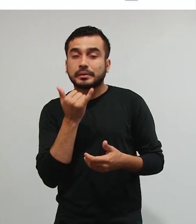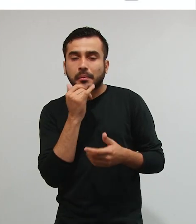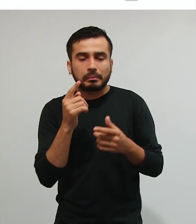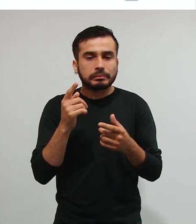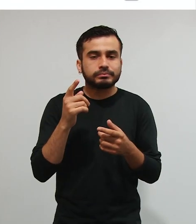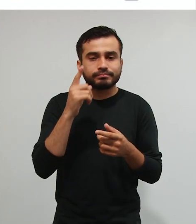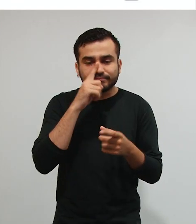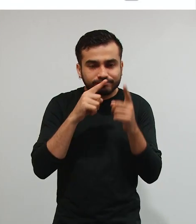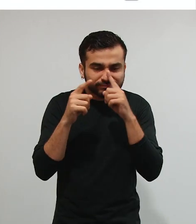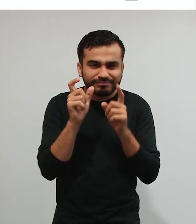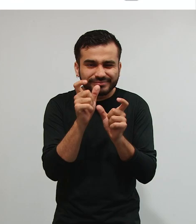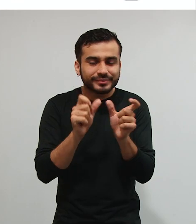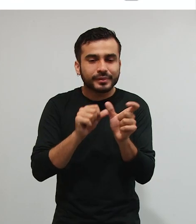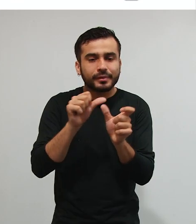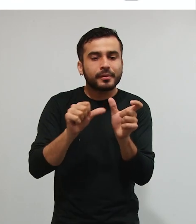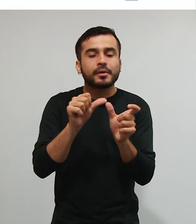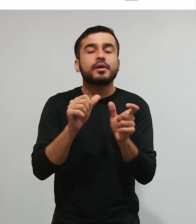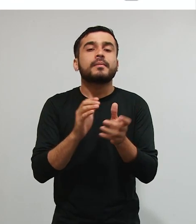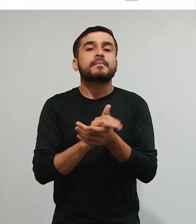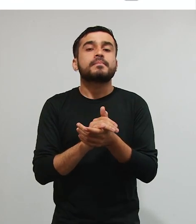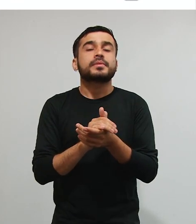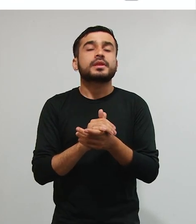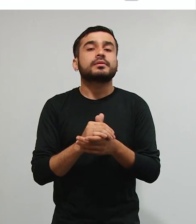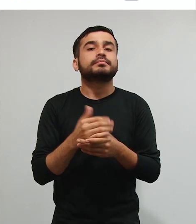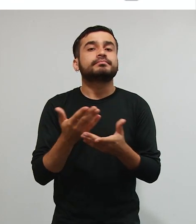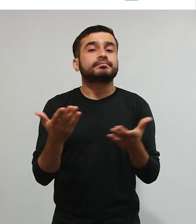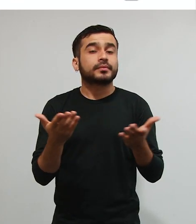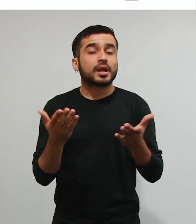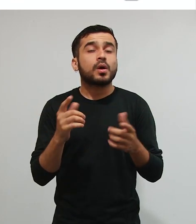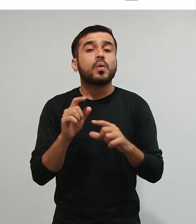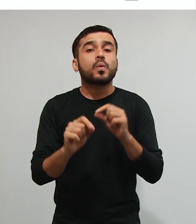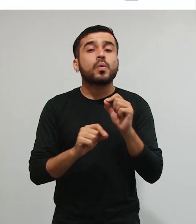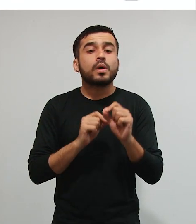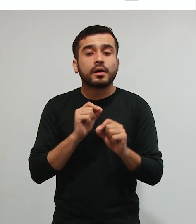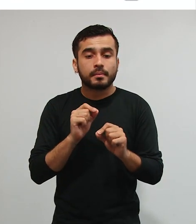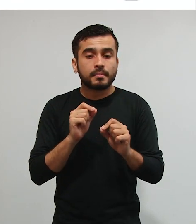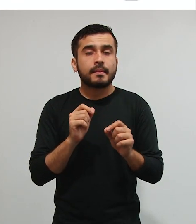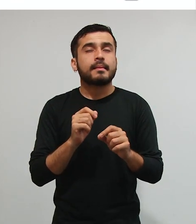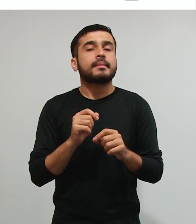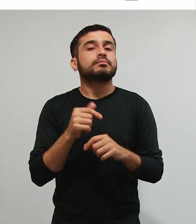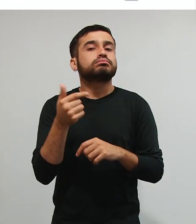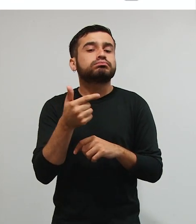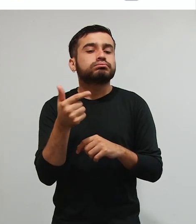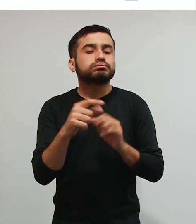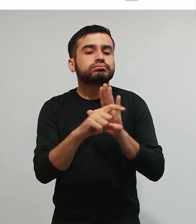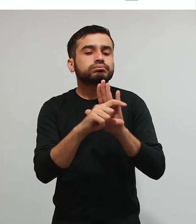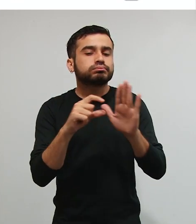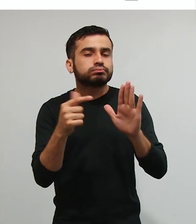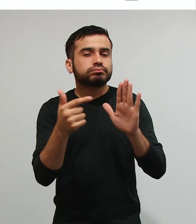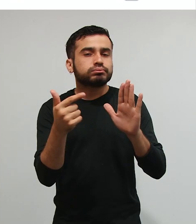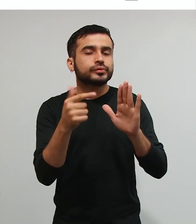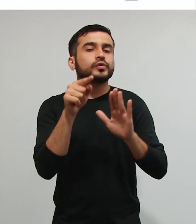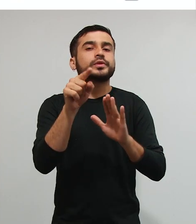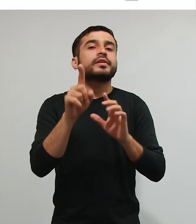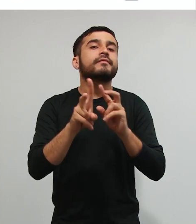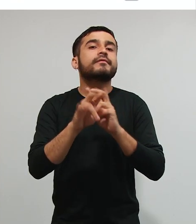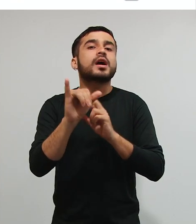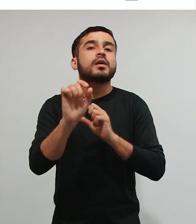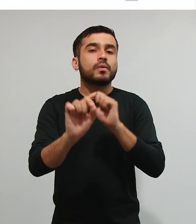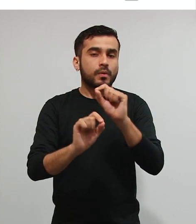no segundo momento do texto, qual que é a intenção? A intenção, segundo momento do texto,